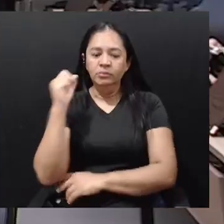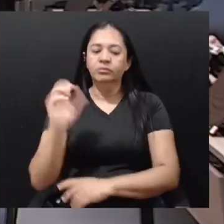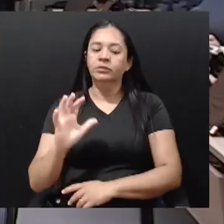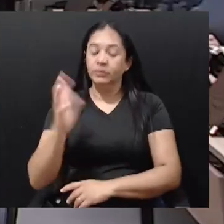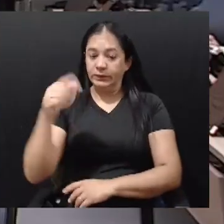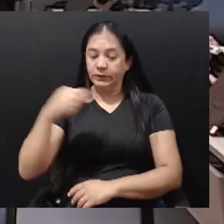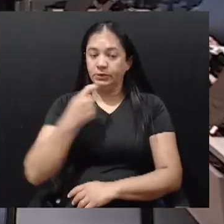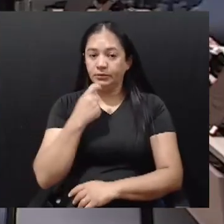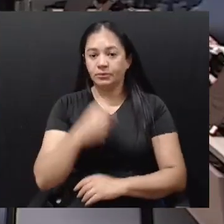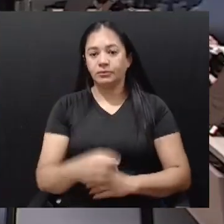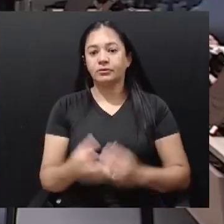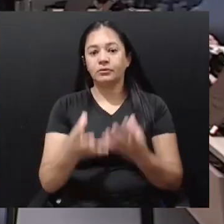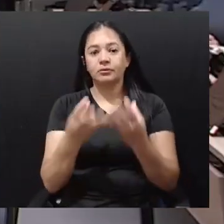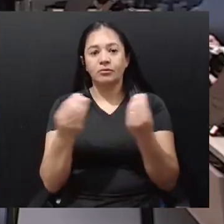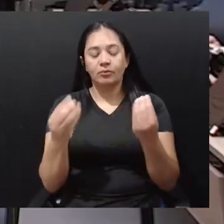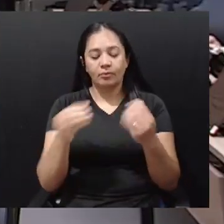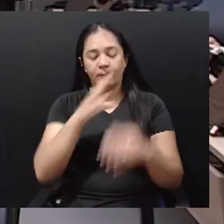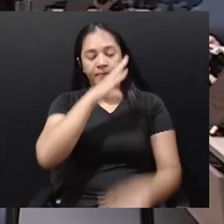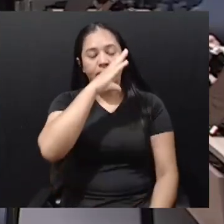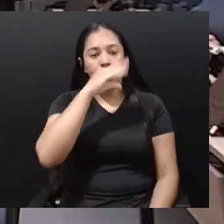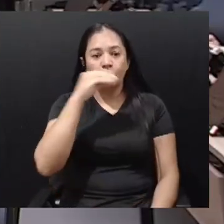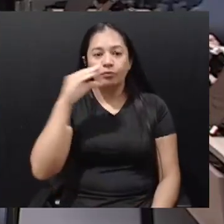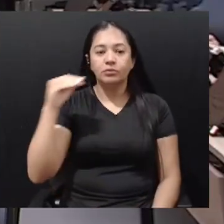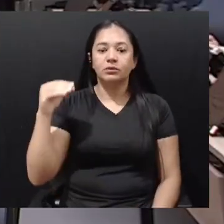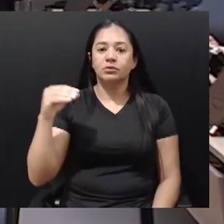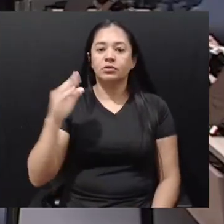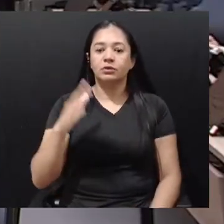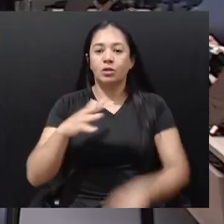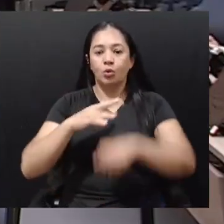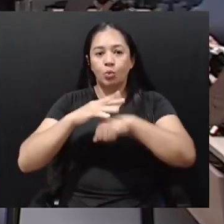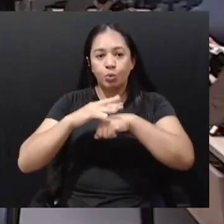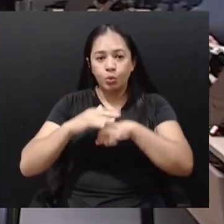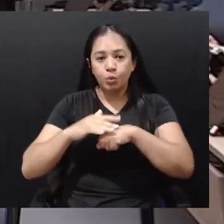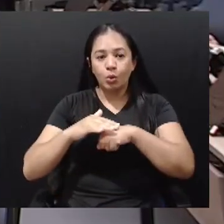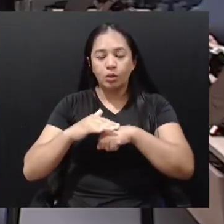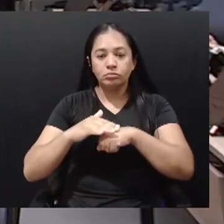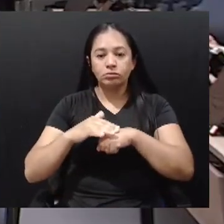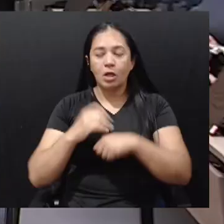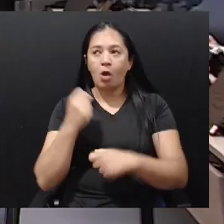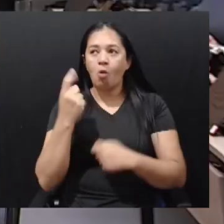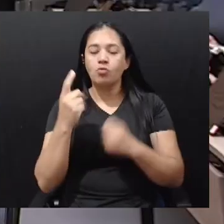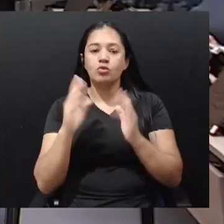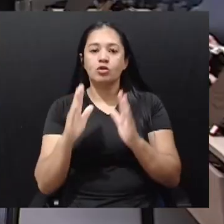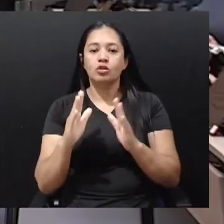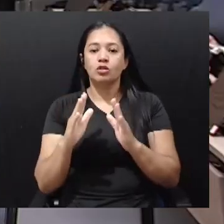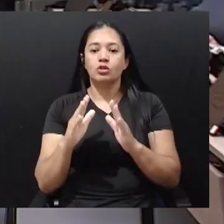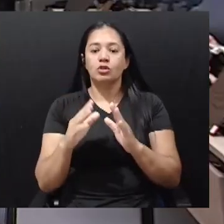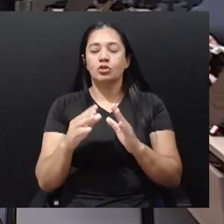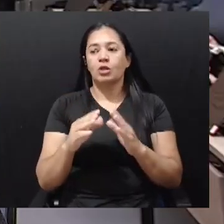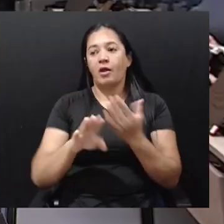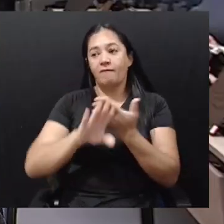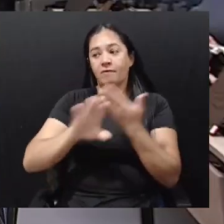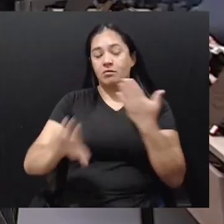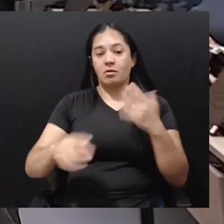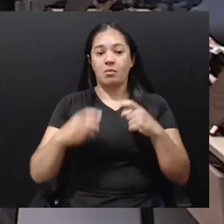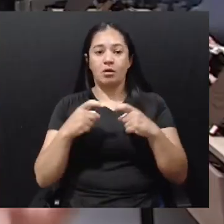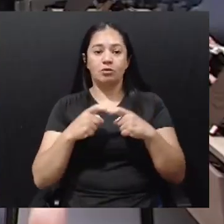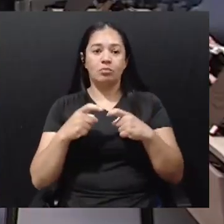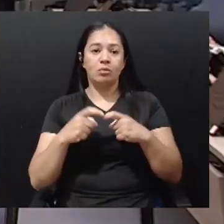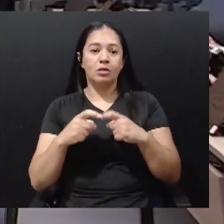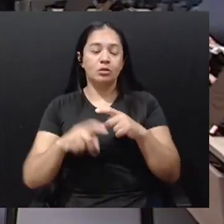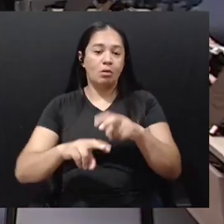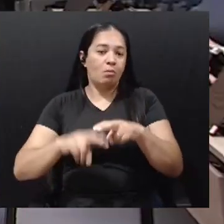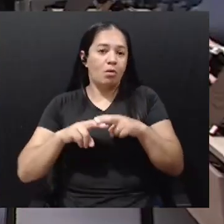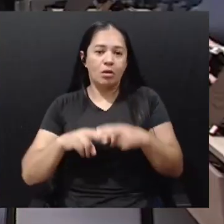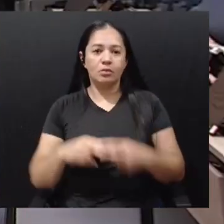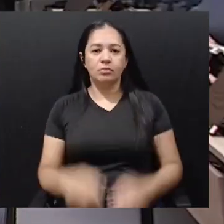muitos servidores, professores que estão adoecendo, muitos inclusive com licença médica, por conta de uma